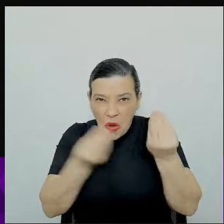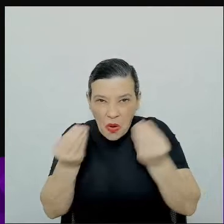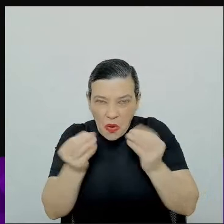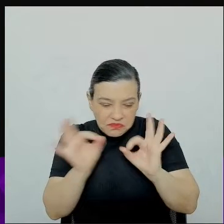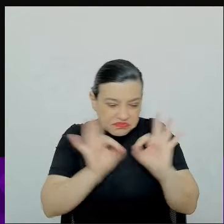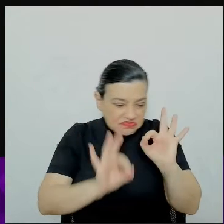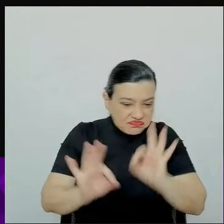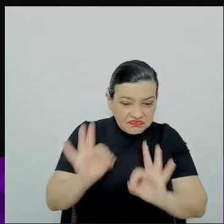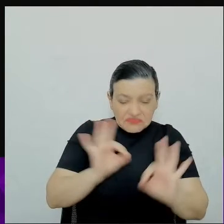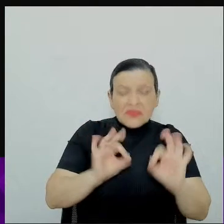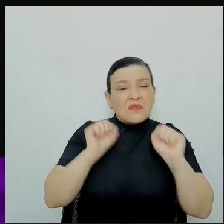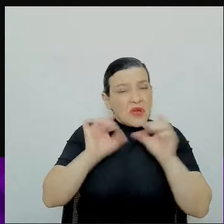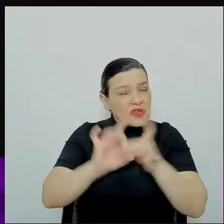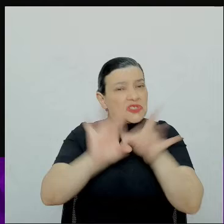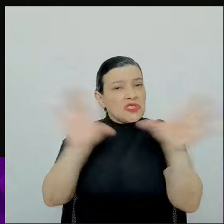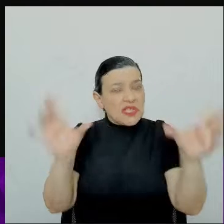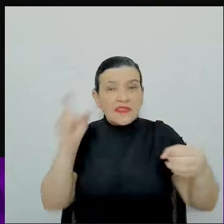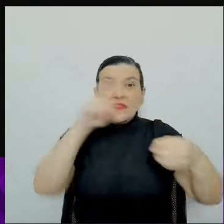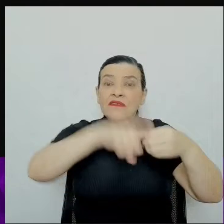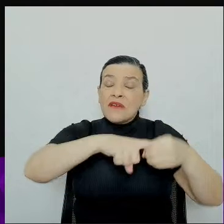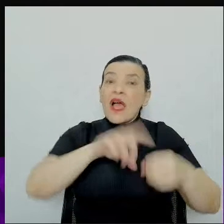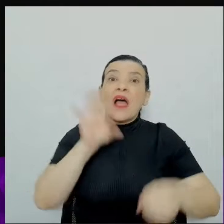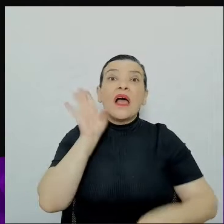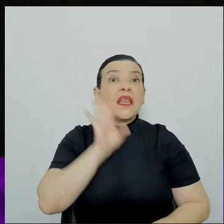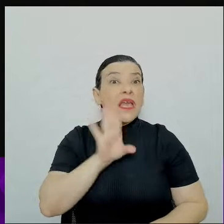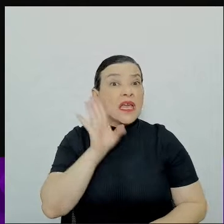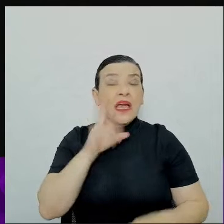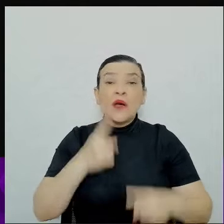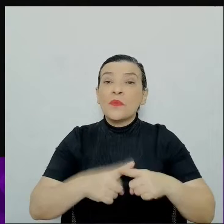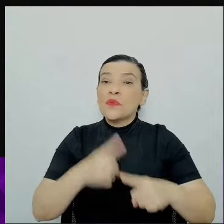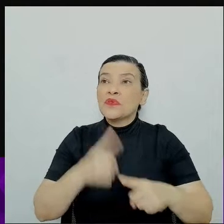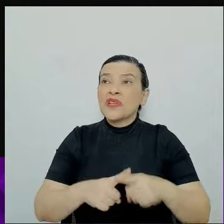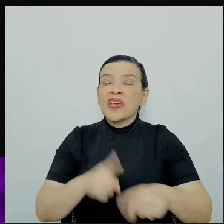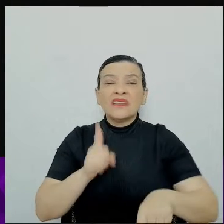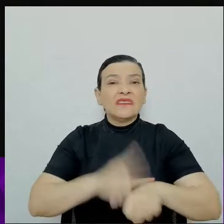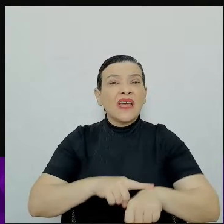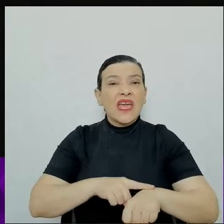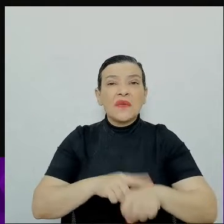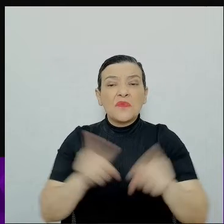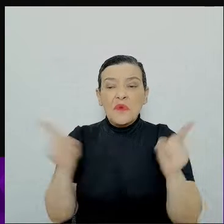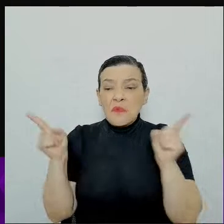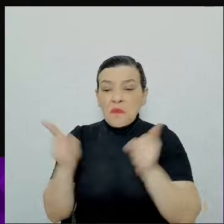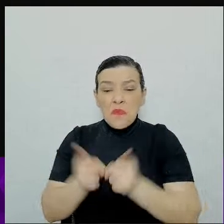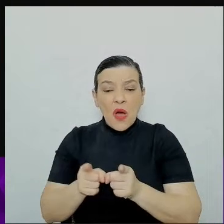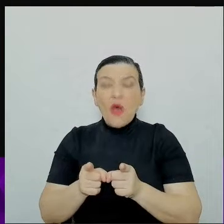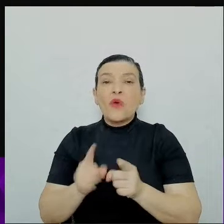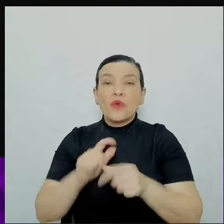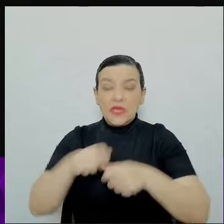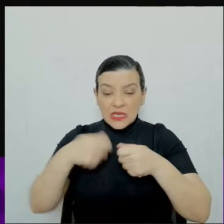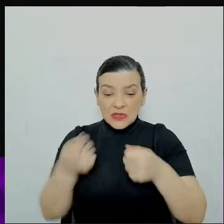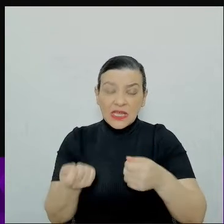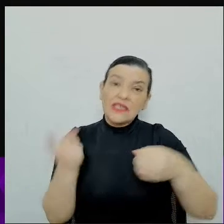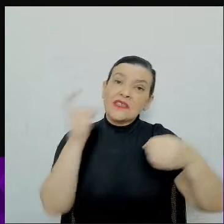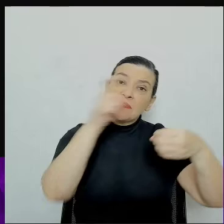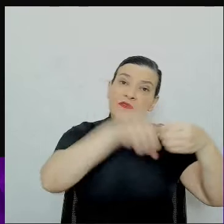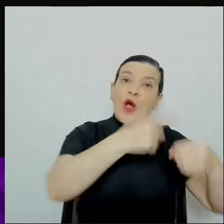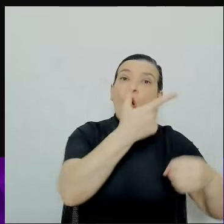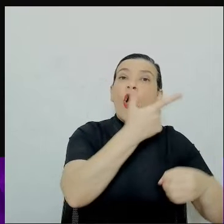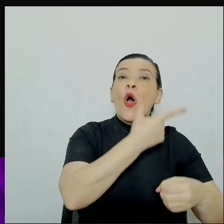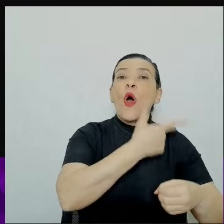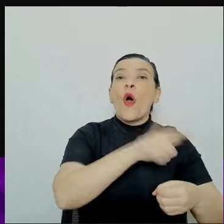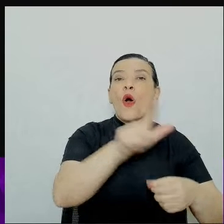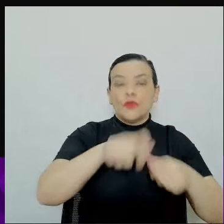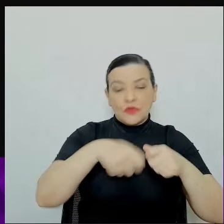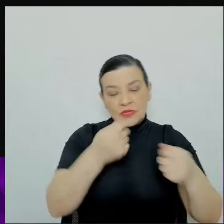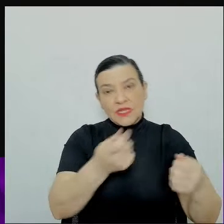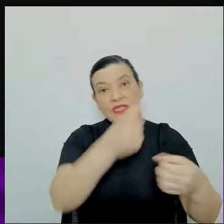poderia devolver. Isso foi muito legal, porque em poucos dias o tênis foi, e mais rápido ainda outro tênis voltou.